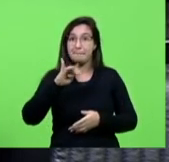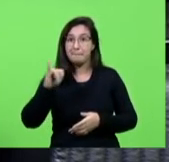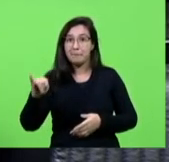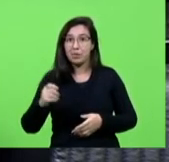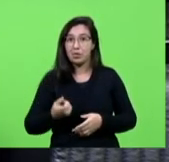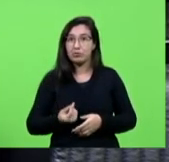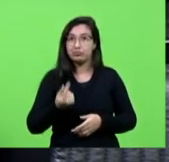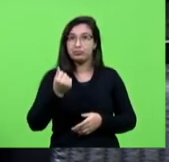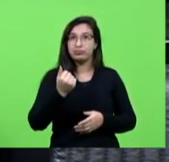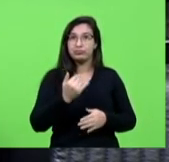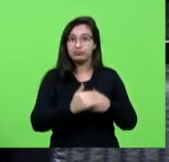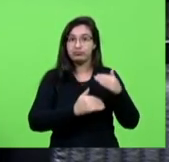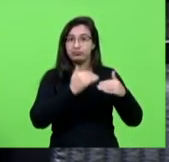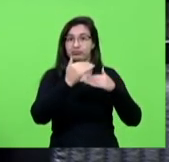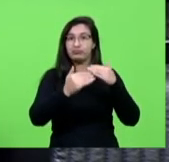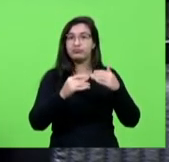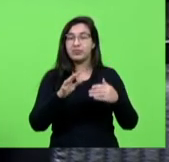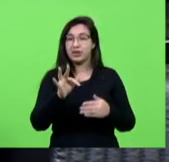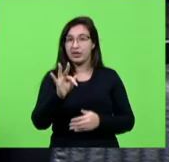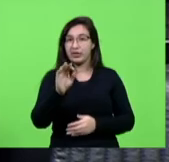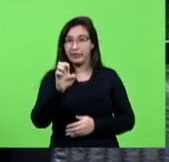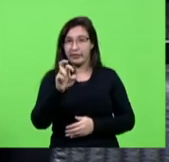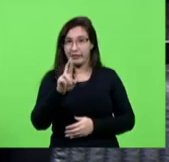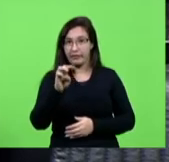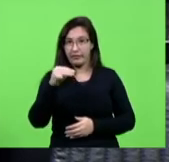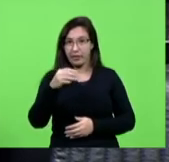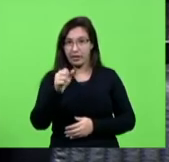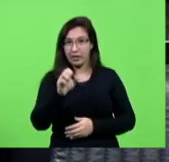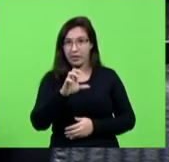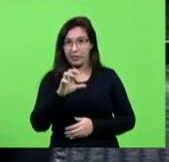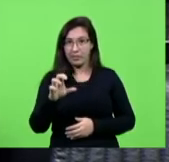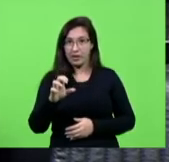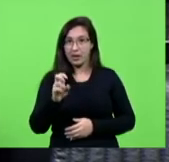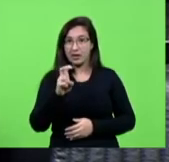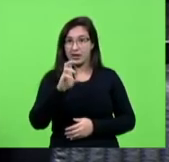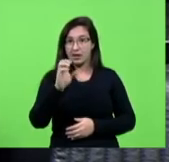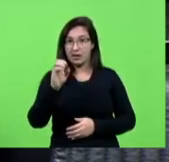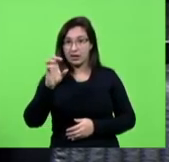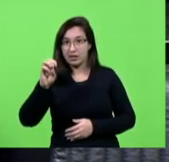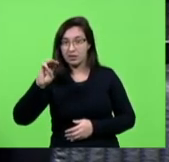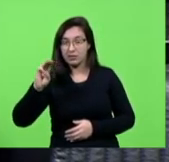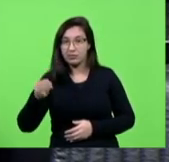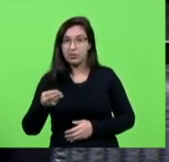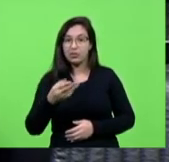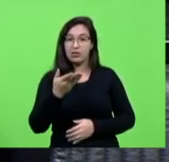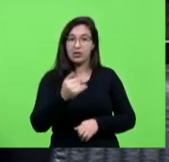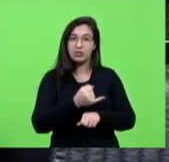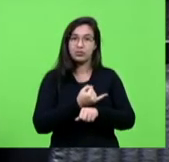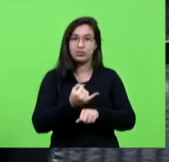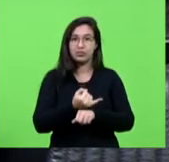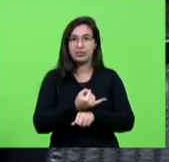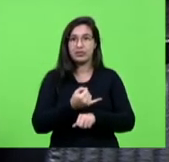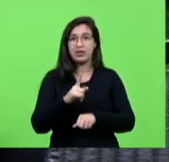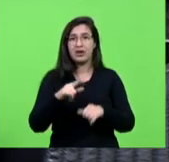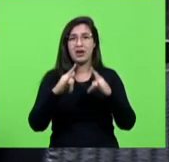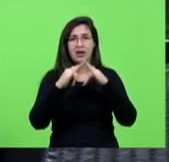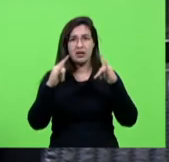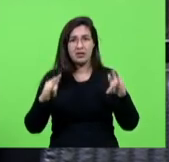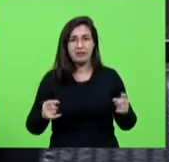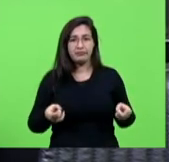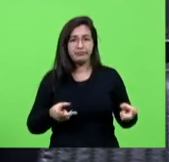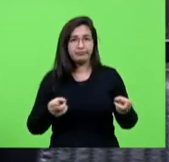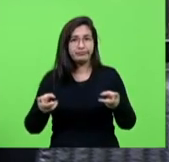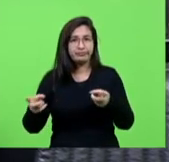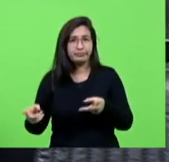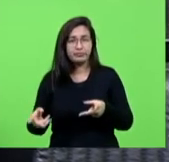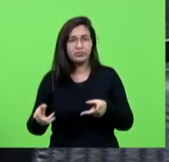ano, só a Fermac, 500 milhões em Joinville. Isso é uma feira, o sujeito ele não entra ali. Como disse o Gessé,